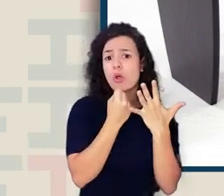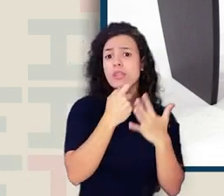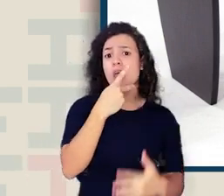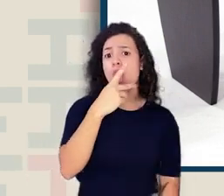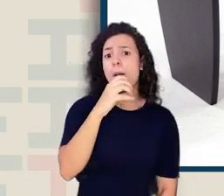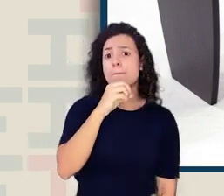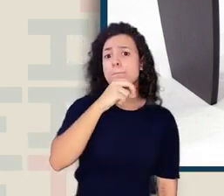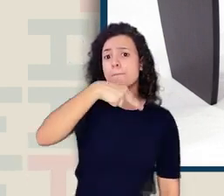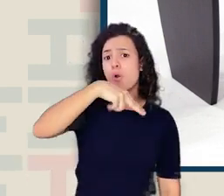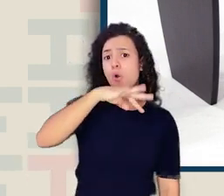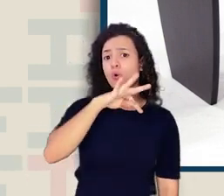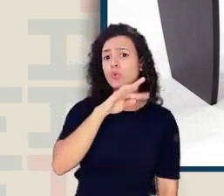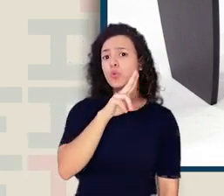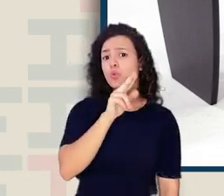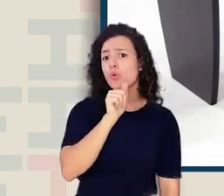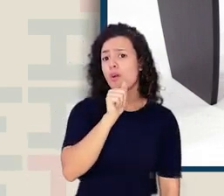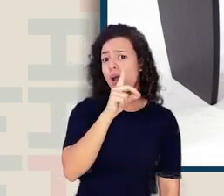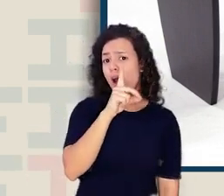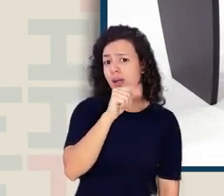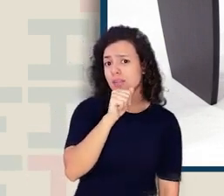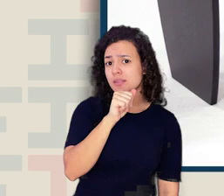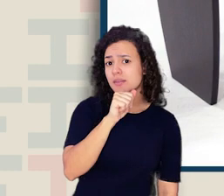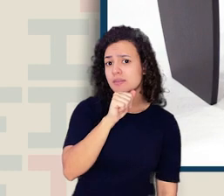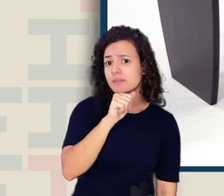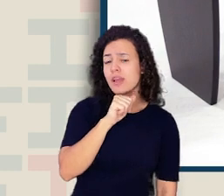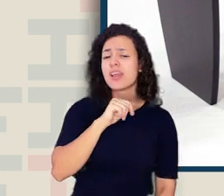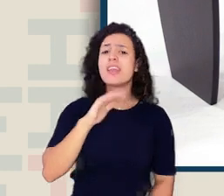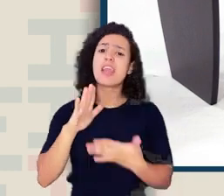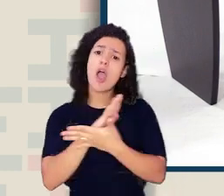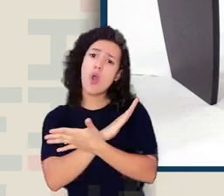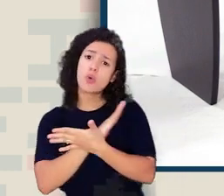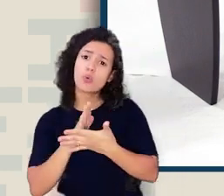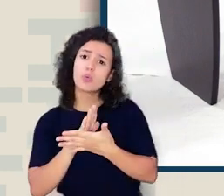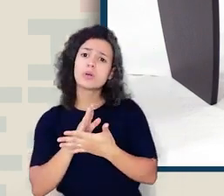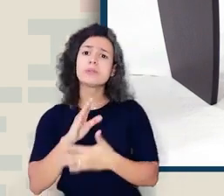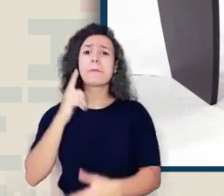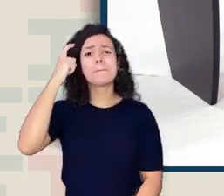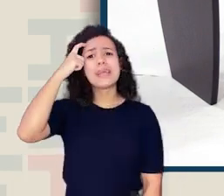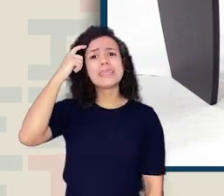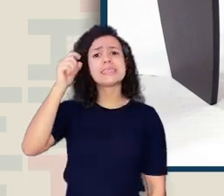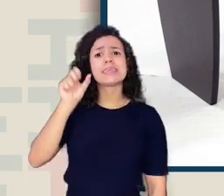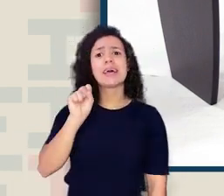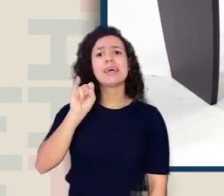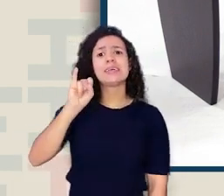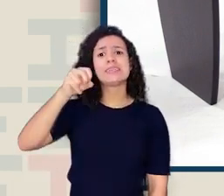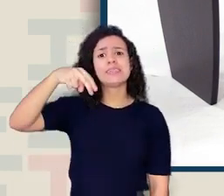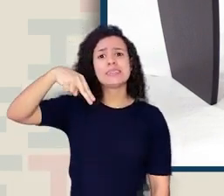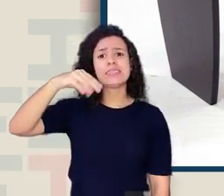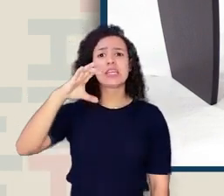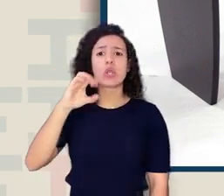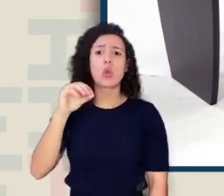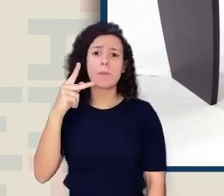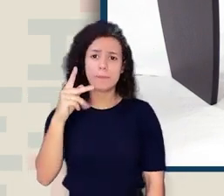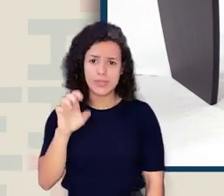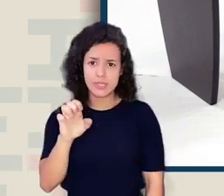notas pontuadas e outras vão estar entendendo isso no sentido de síncope. Se a